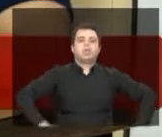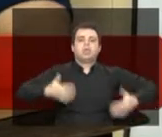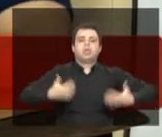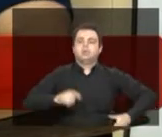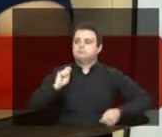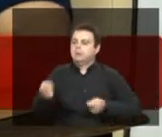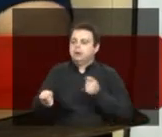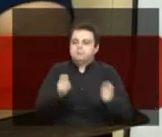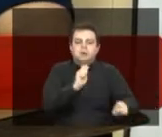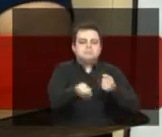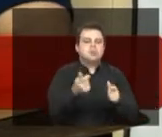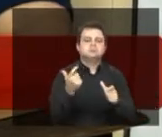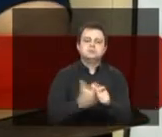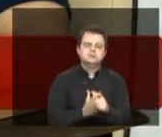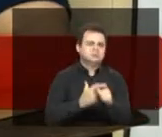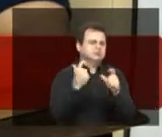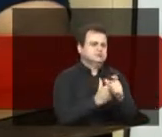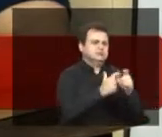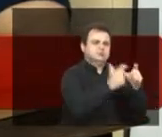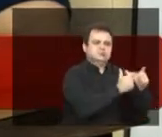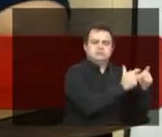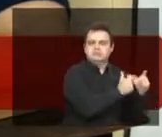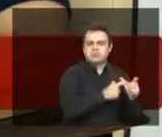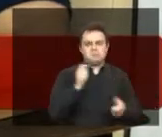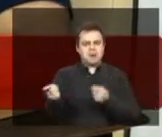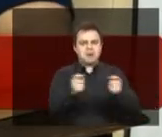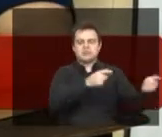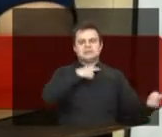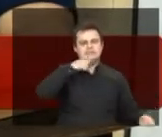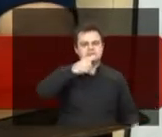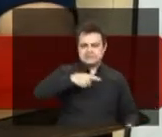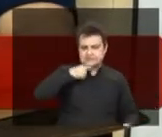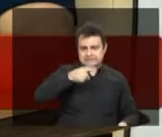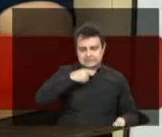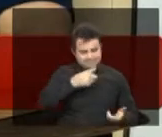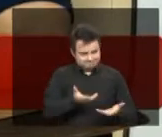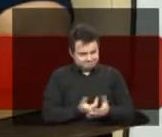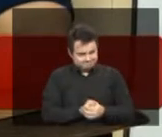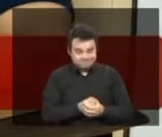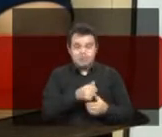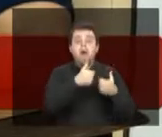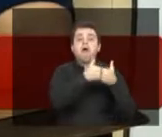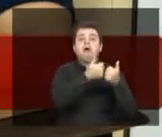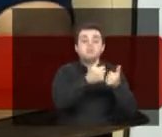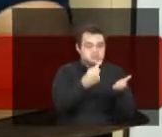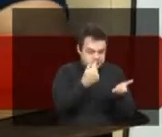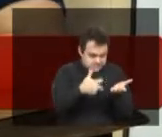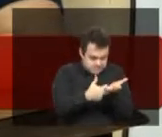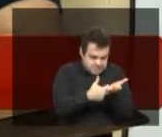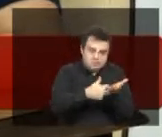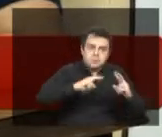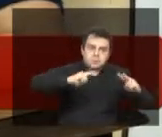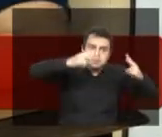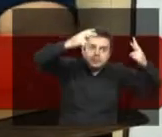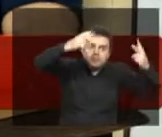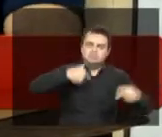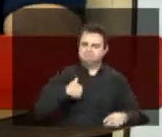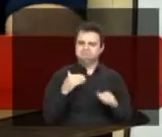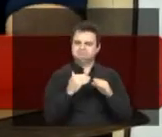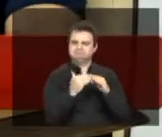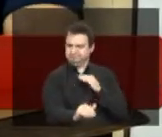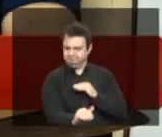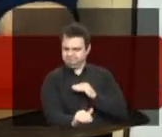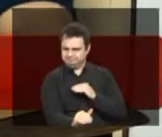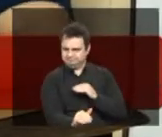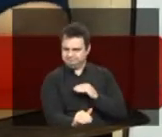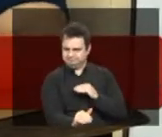desesperados para pagar suas dívidas, estão devendo. Aí vai fazer esse aumento? Eu não sou a favor. Só